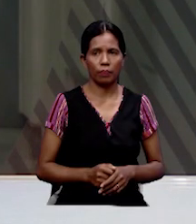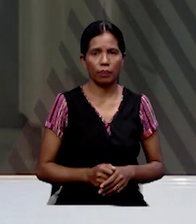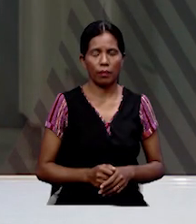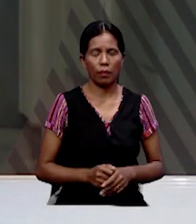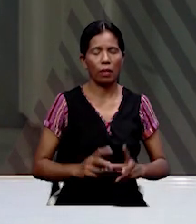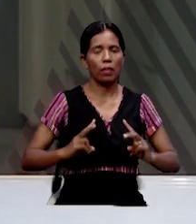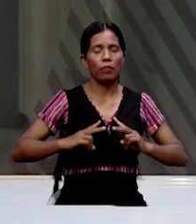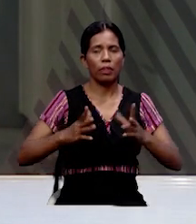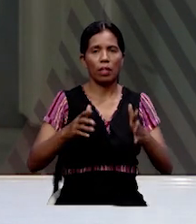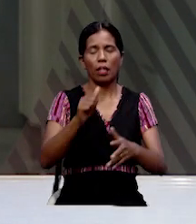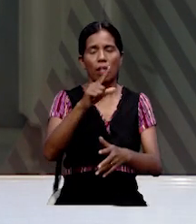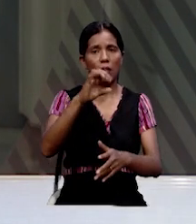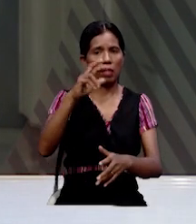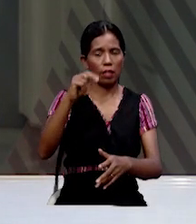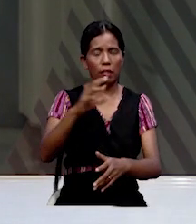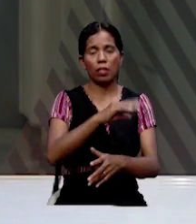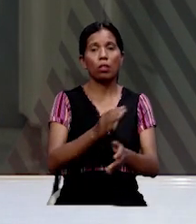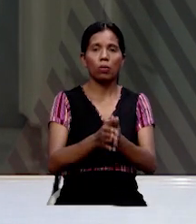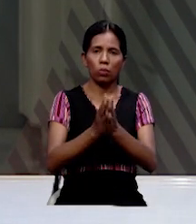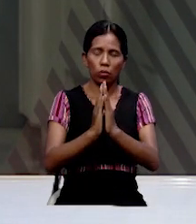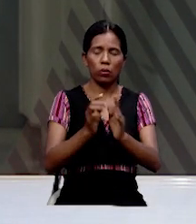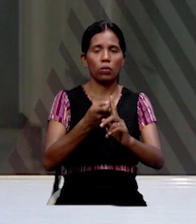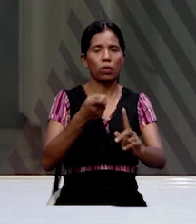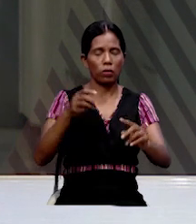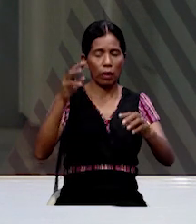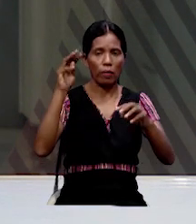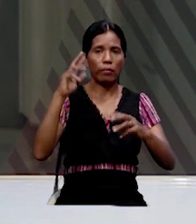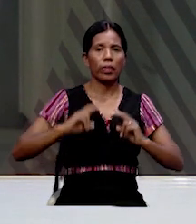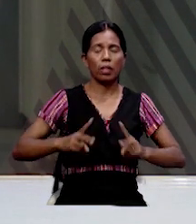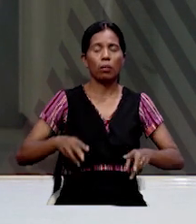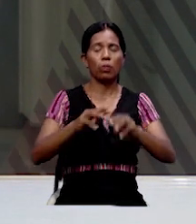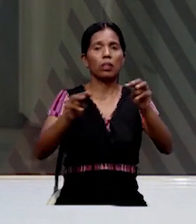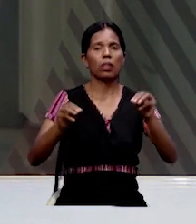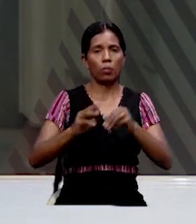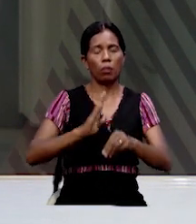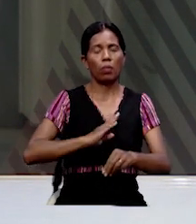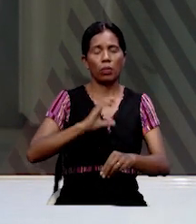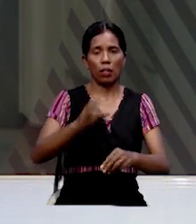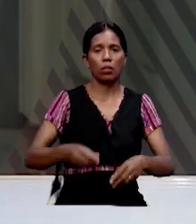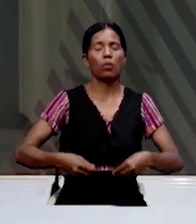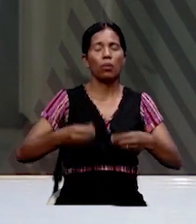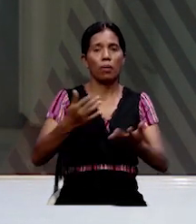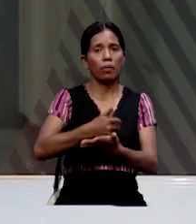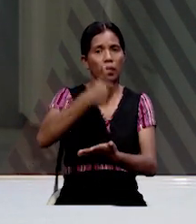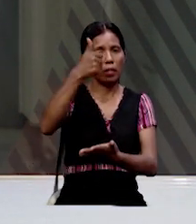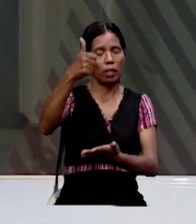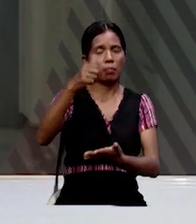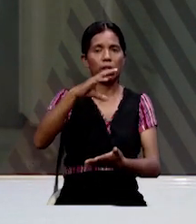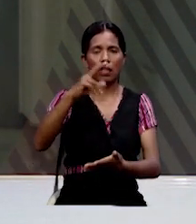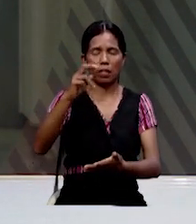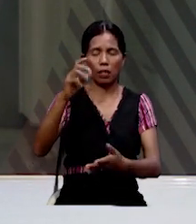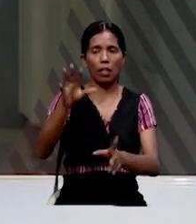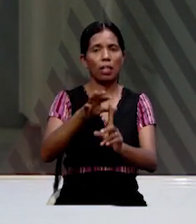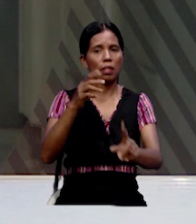Veterano Alin Laik Noberdu, husu veterano munisipiu Baucau, atu fo vitória ba CNRT ia eleição